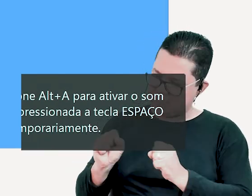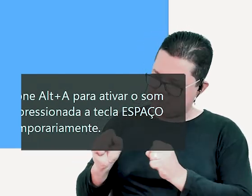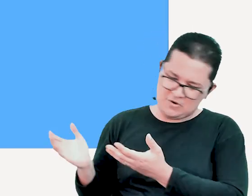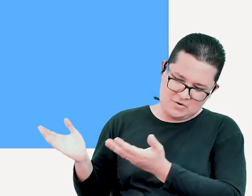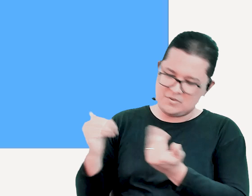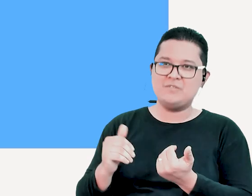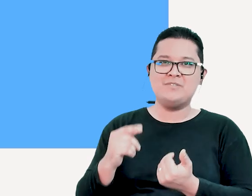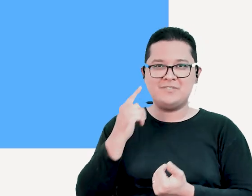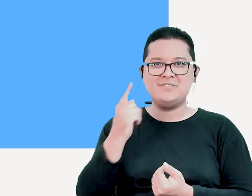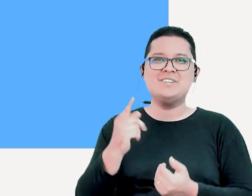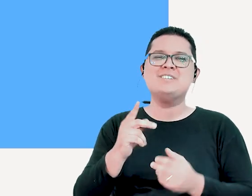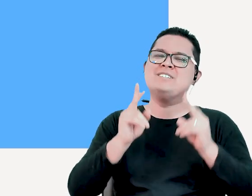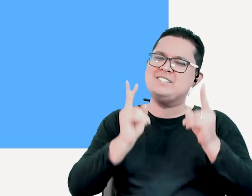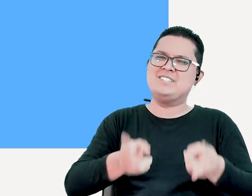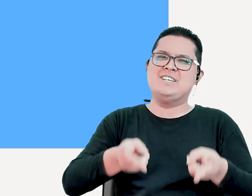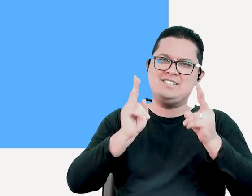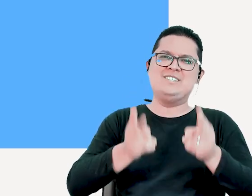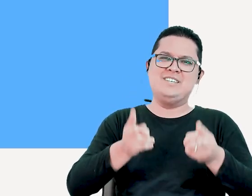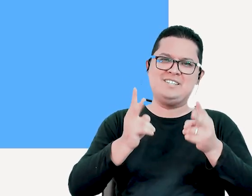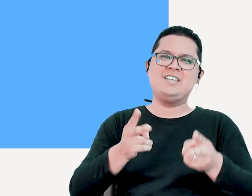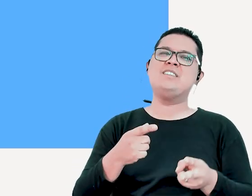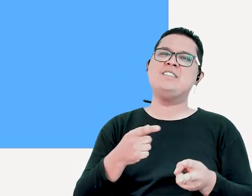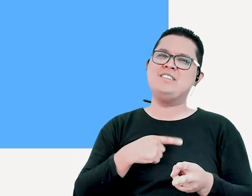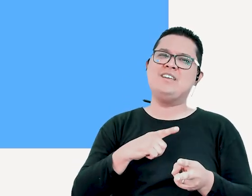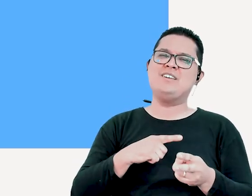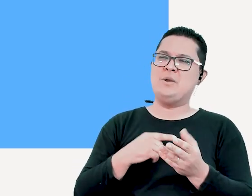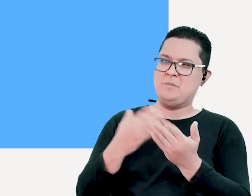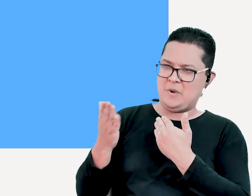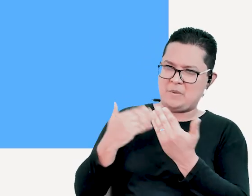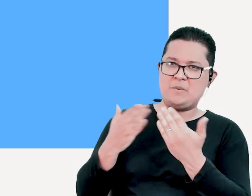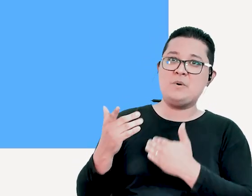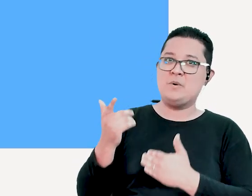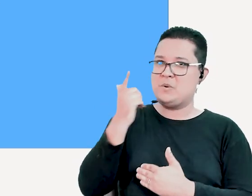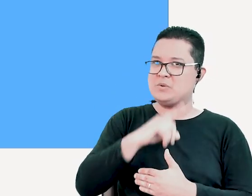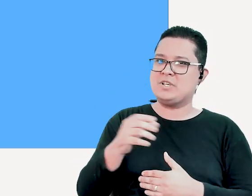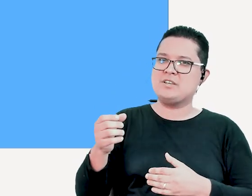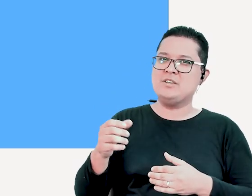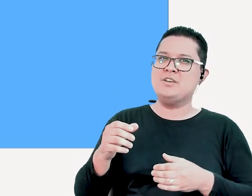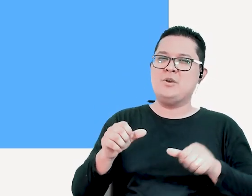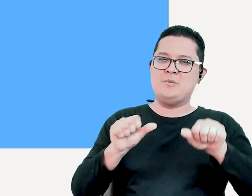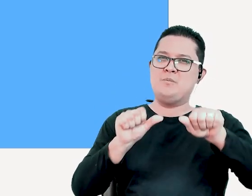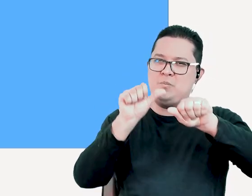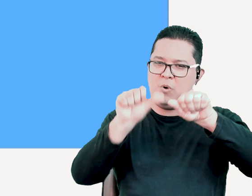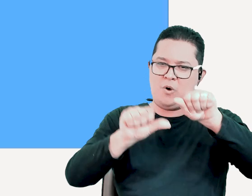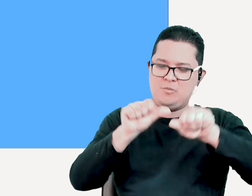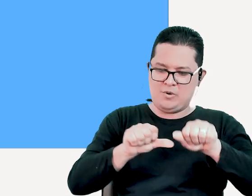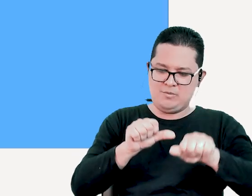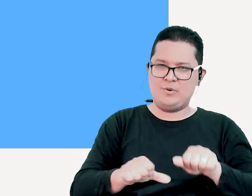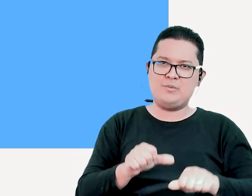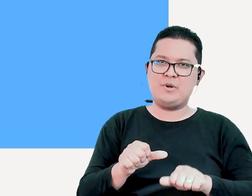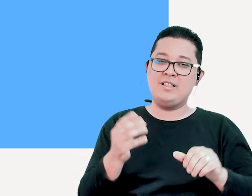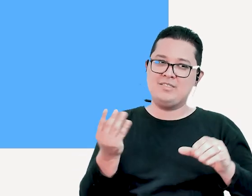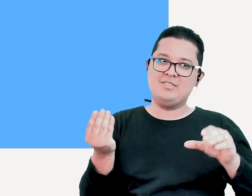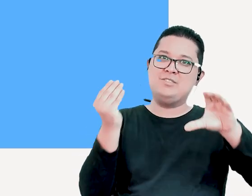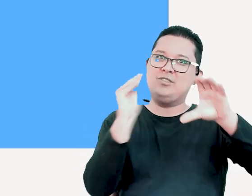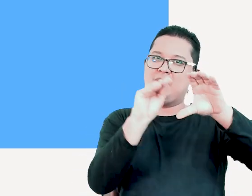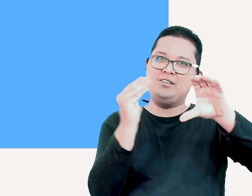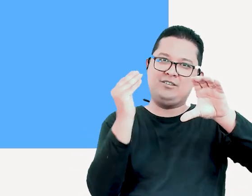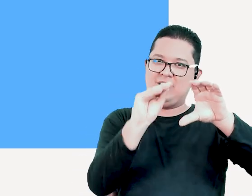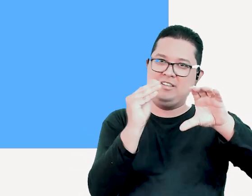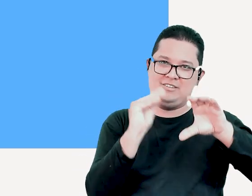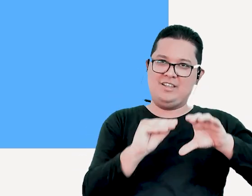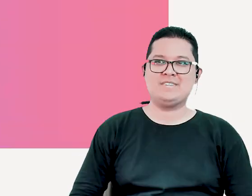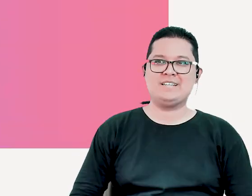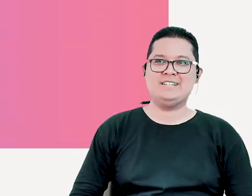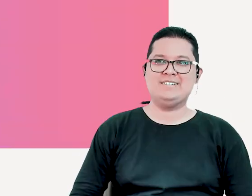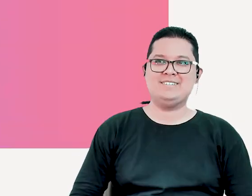sempre tem esse papo aí para ir atualizando essa parte mais ferramental dentro dessas ferramentas,